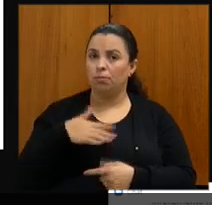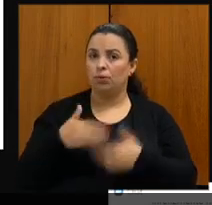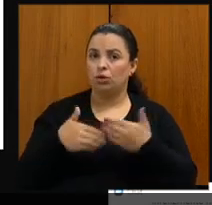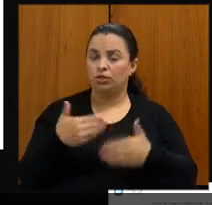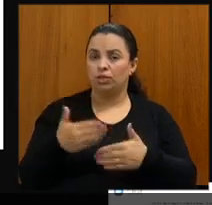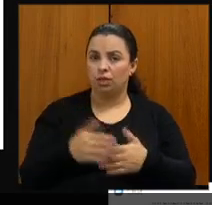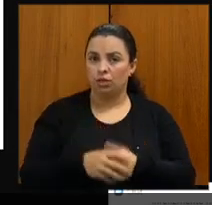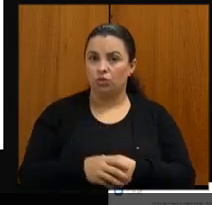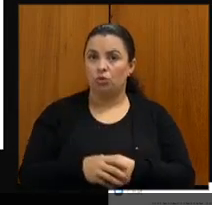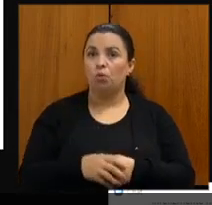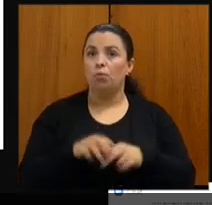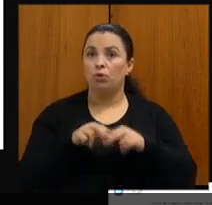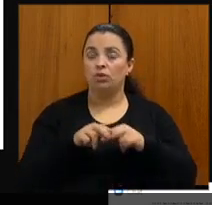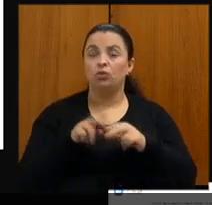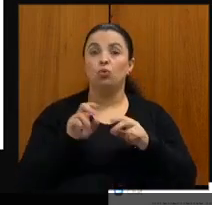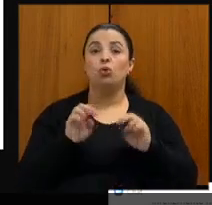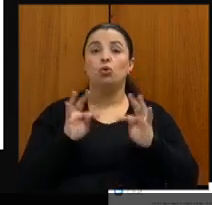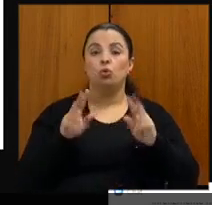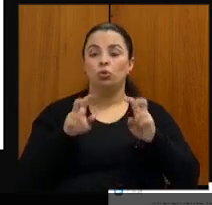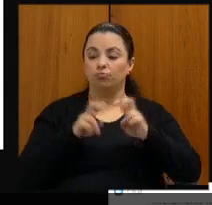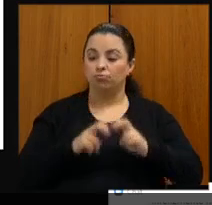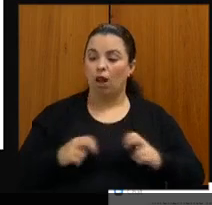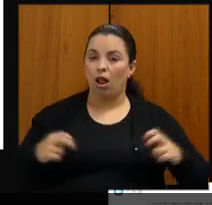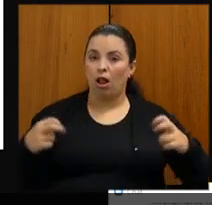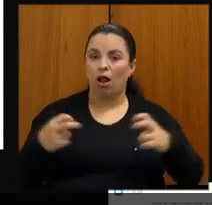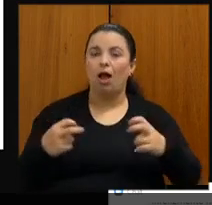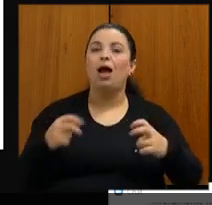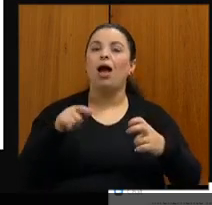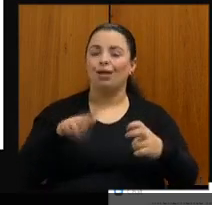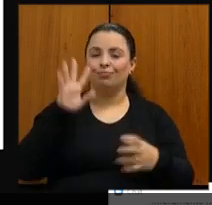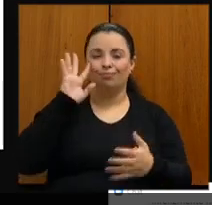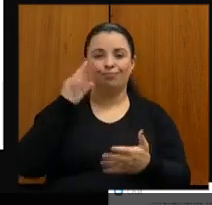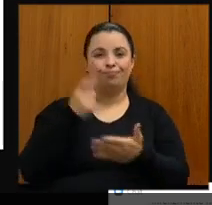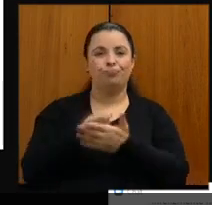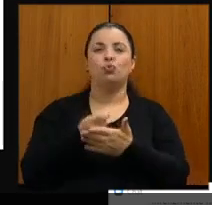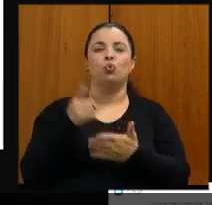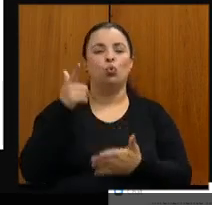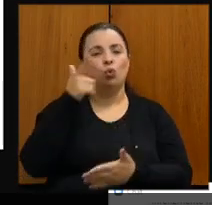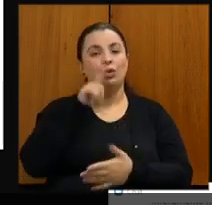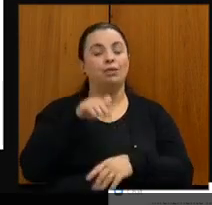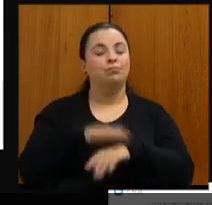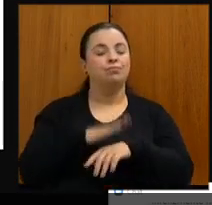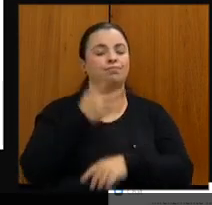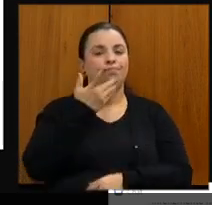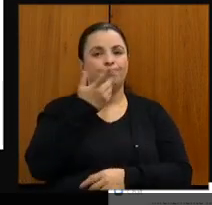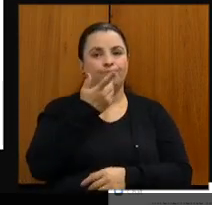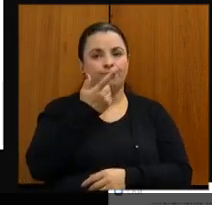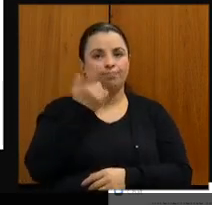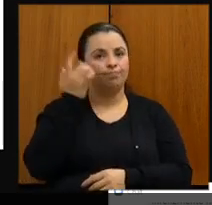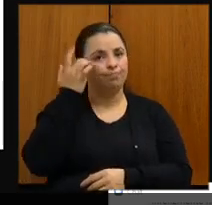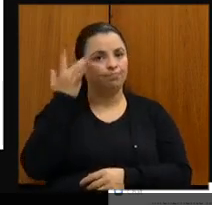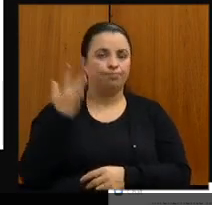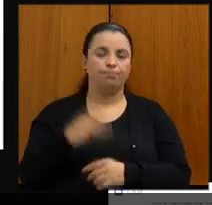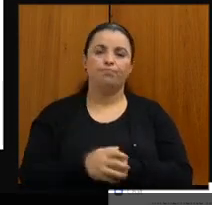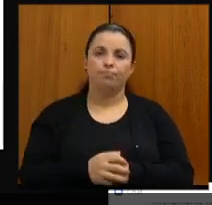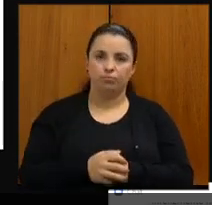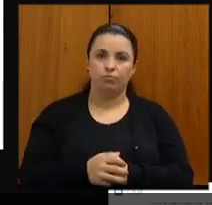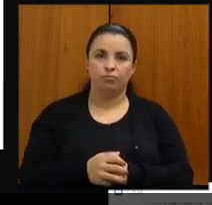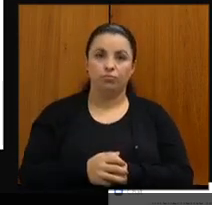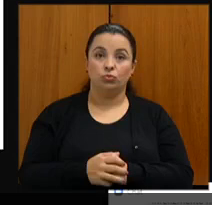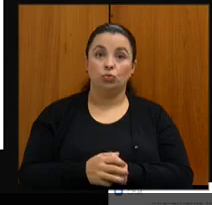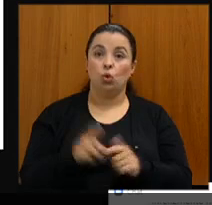quando todos eles se sentam à mesa a soluções vem com maior facilidade é os